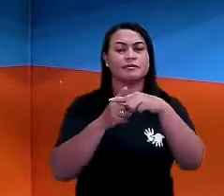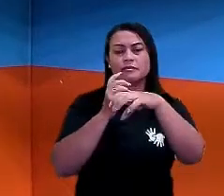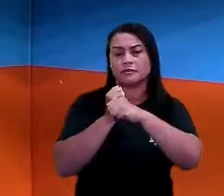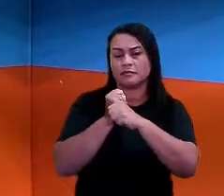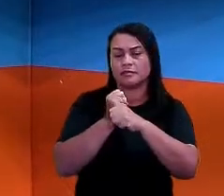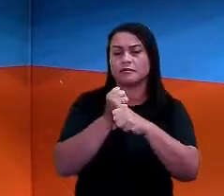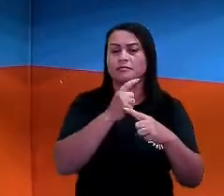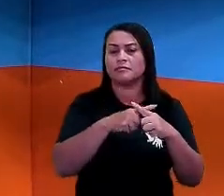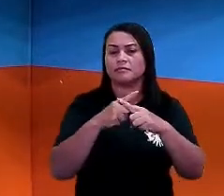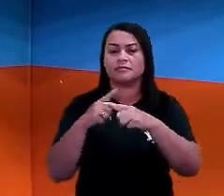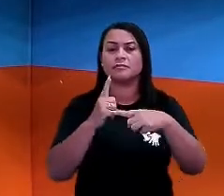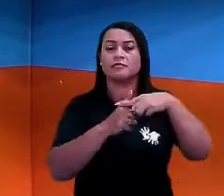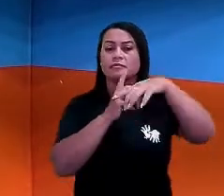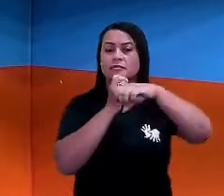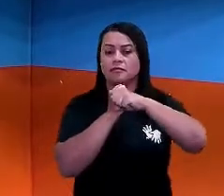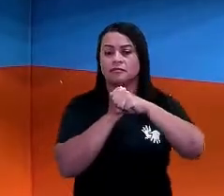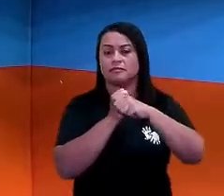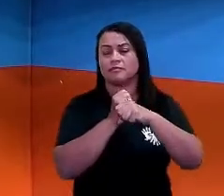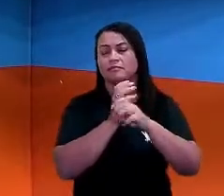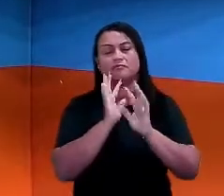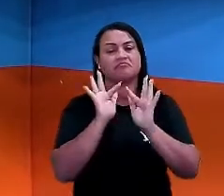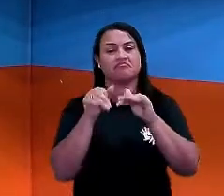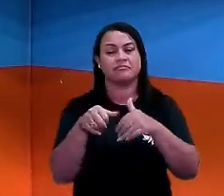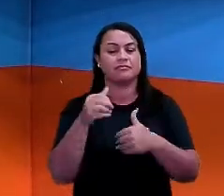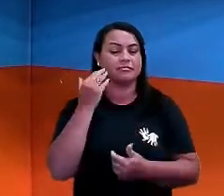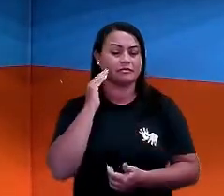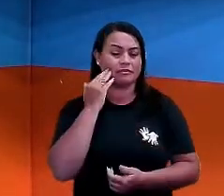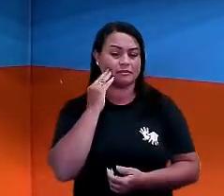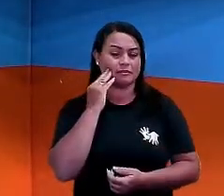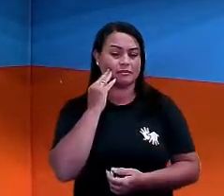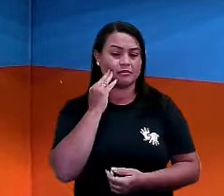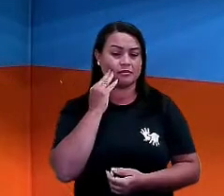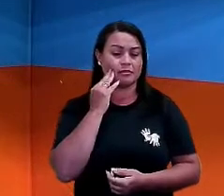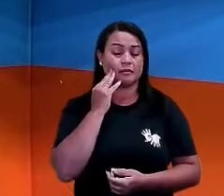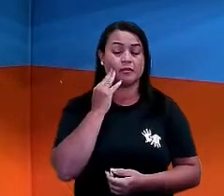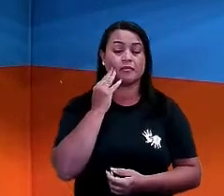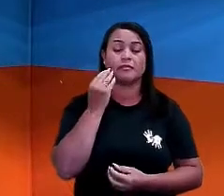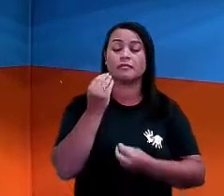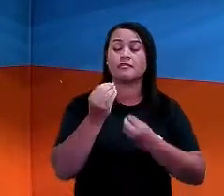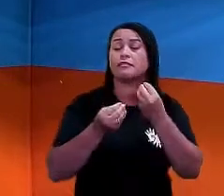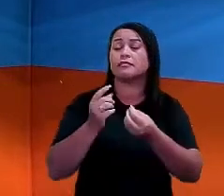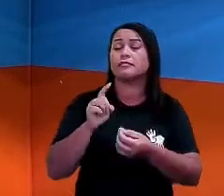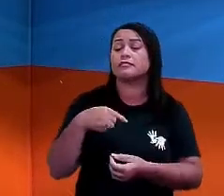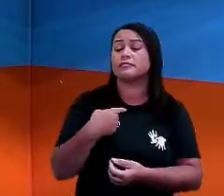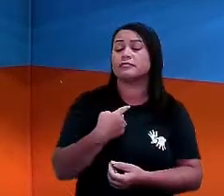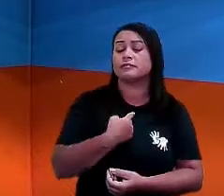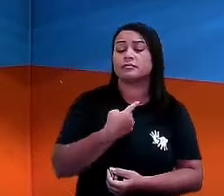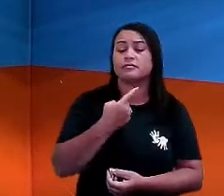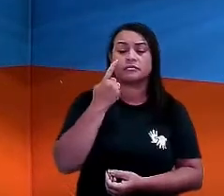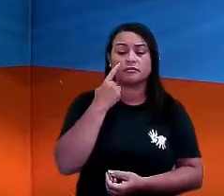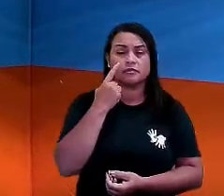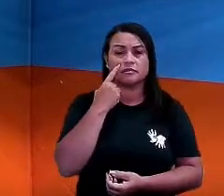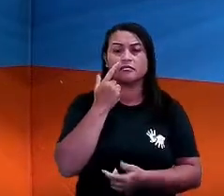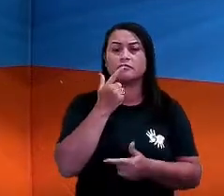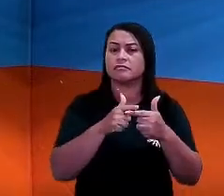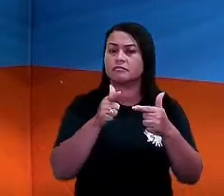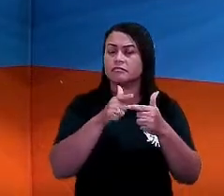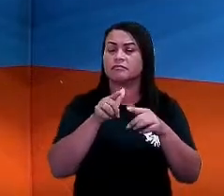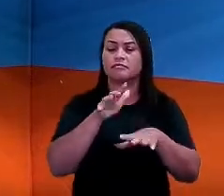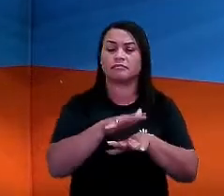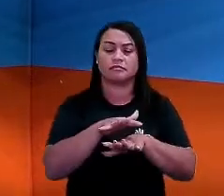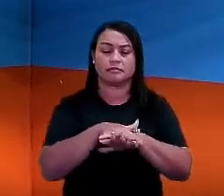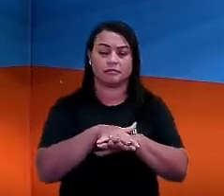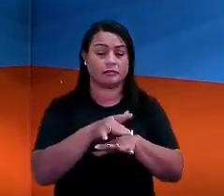soma, soma. Pronto. Tá certo? Agora, como é que a gente vê isso num probleminha de